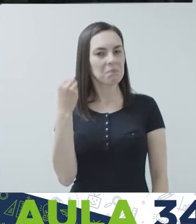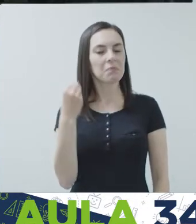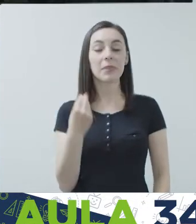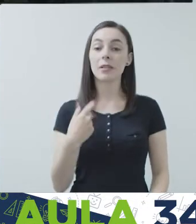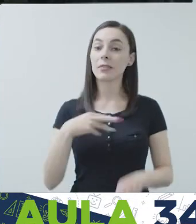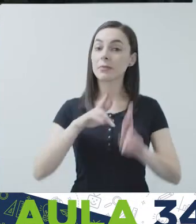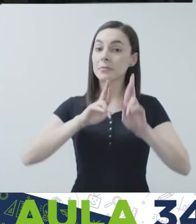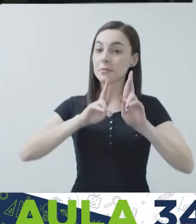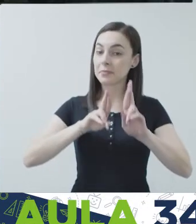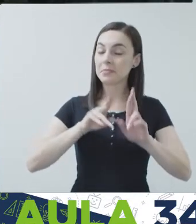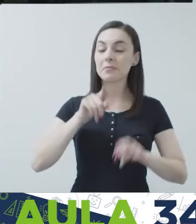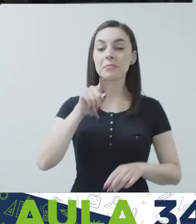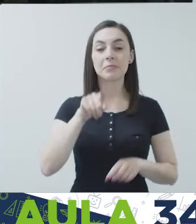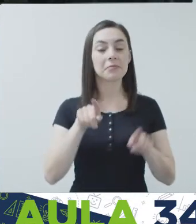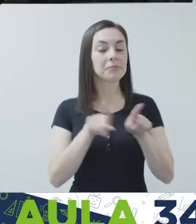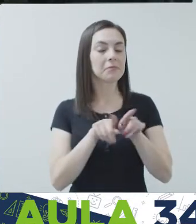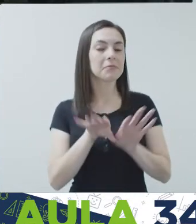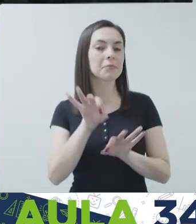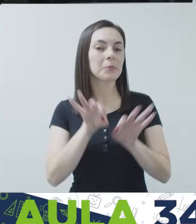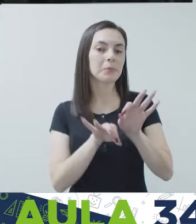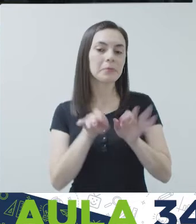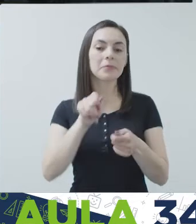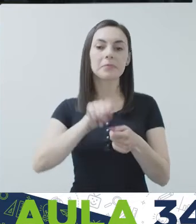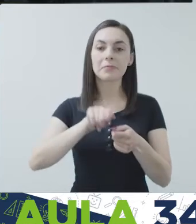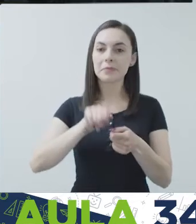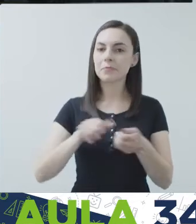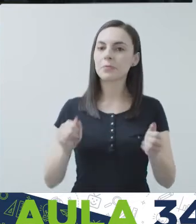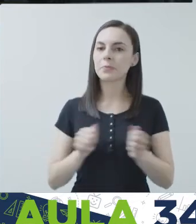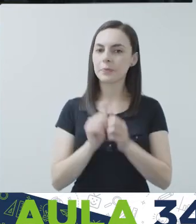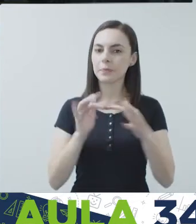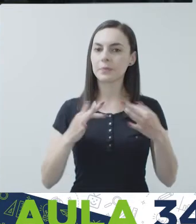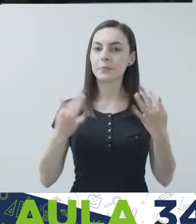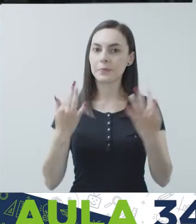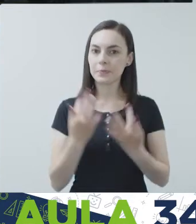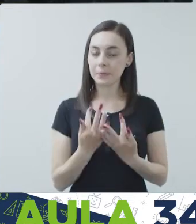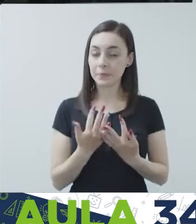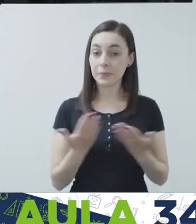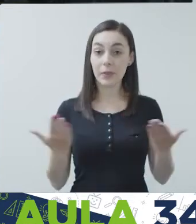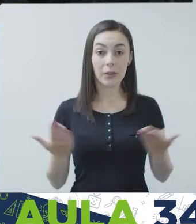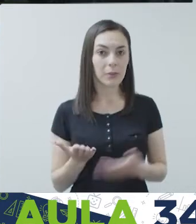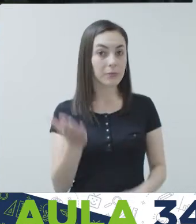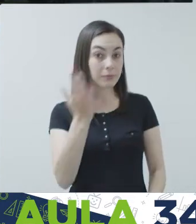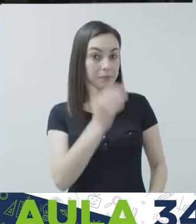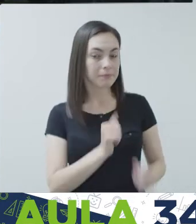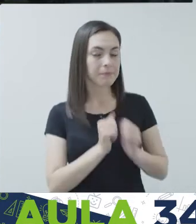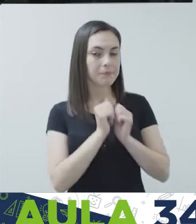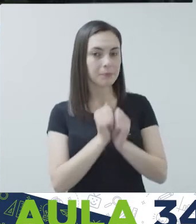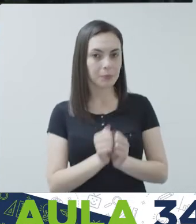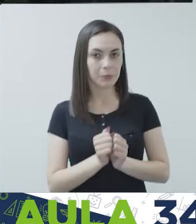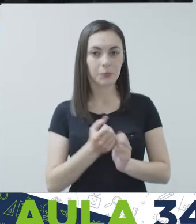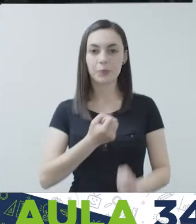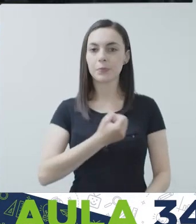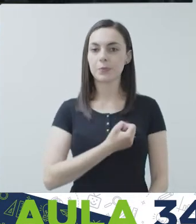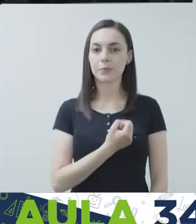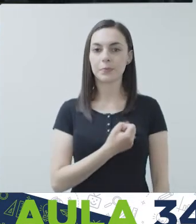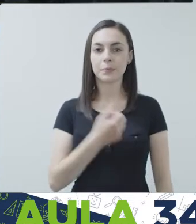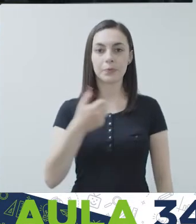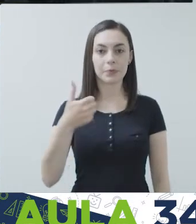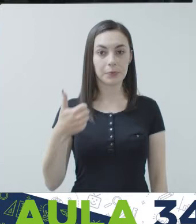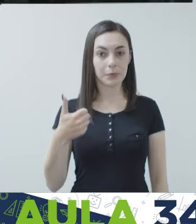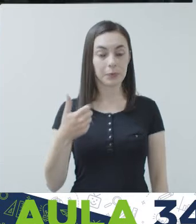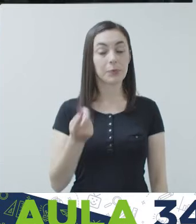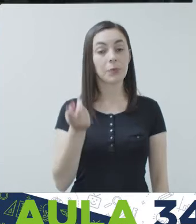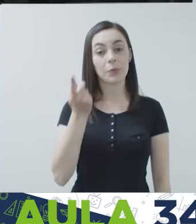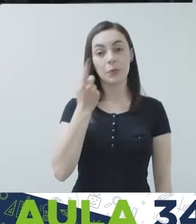vocês estejam se organizando e fazendo aí junto com a família de vocês também. Vamos juntos aqui? Número 1, olha